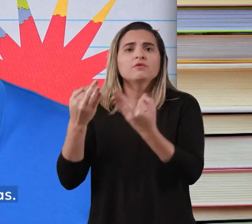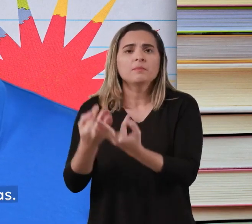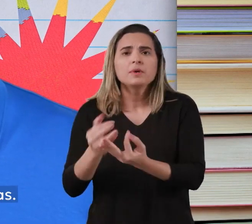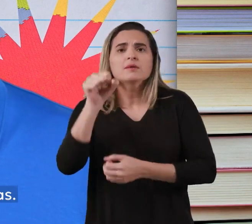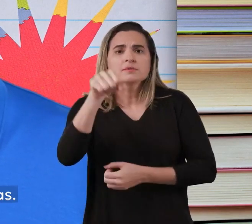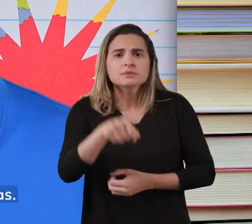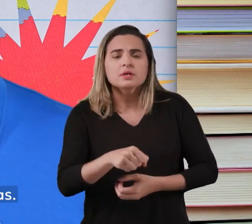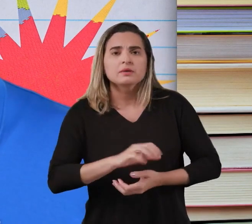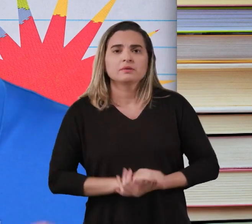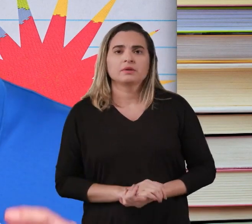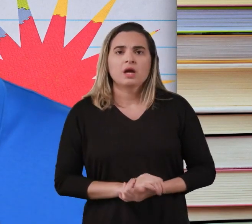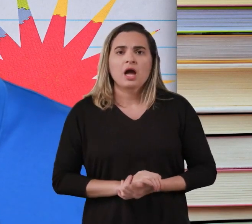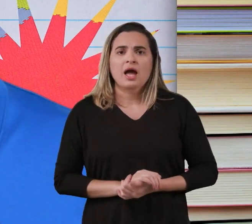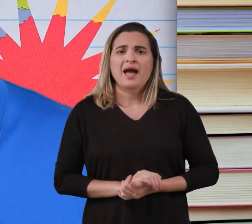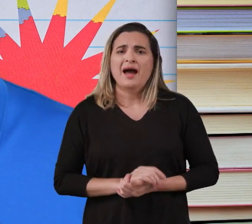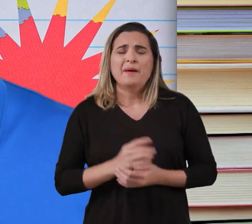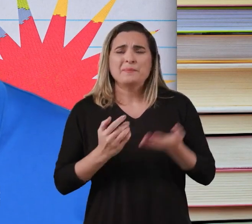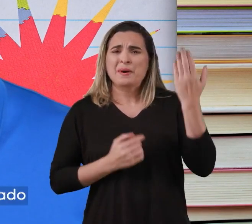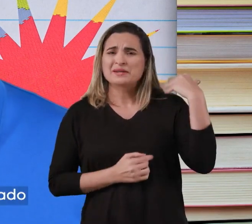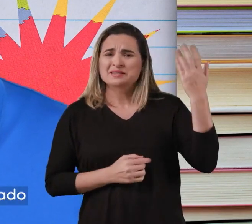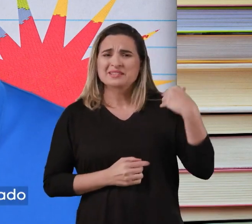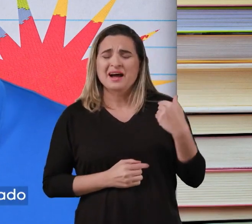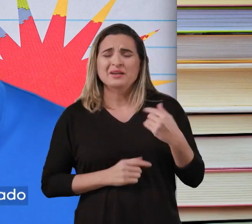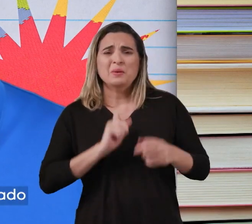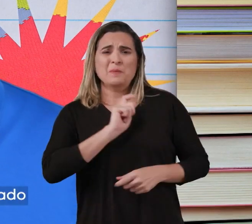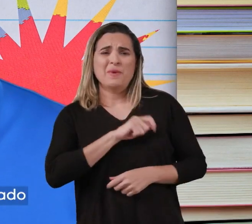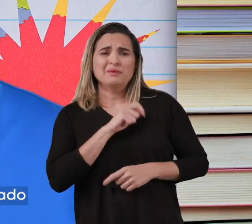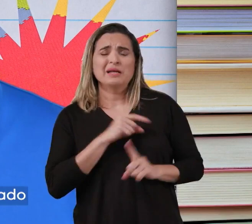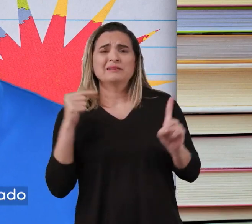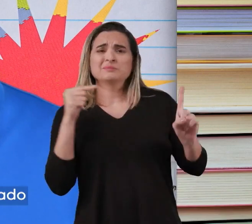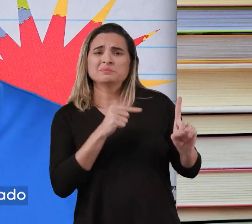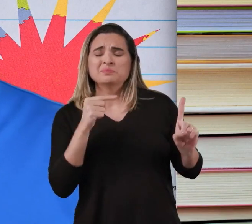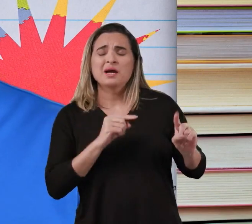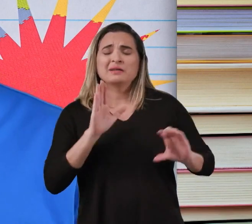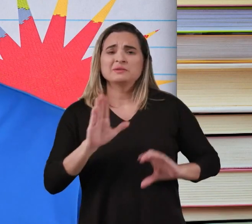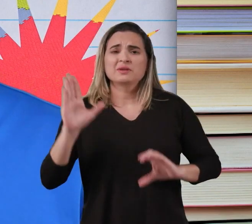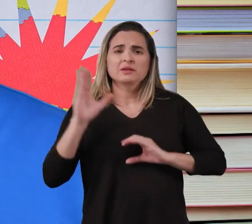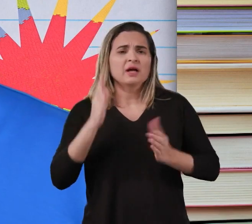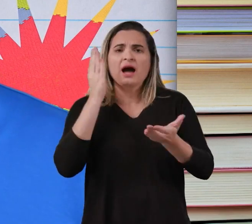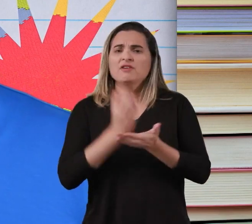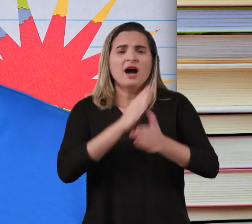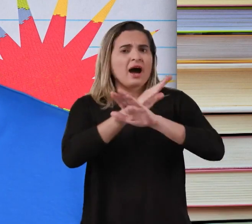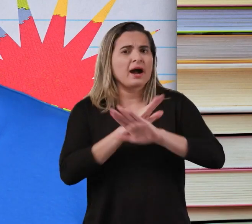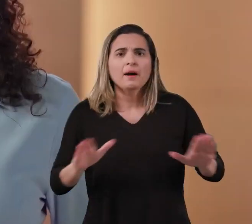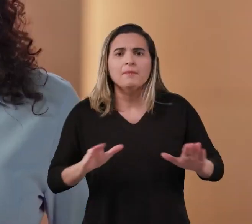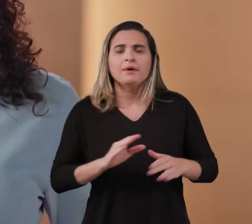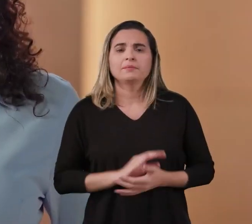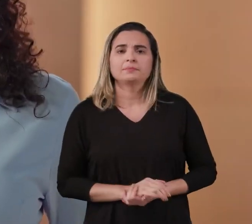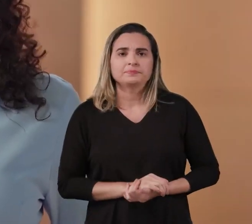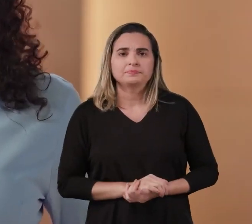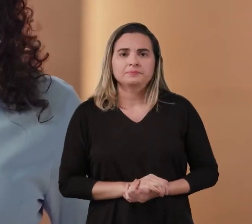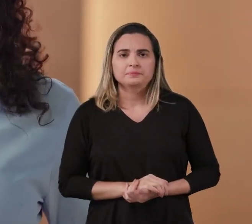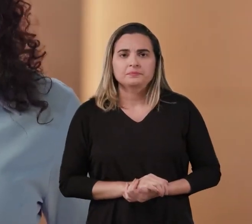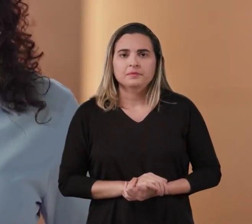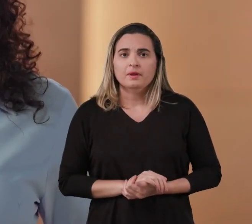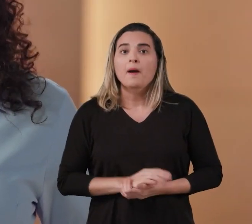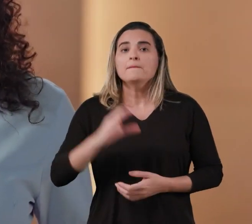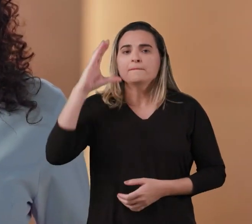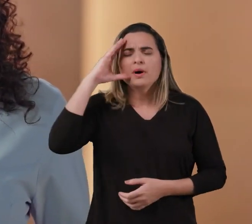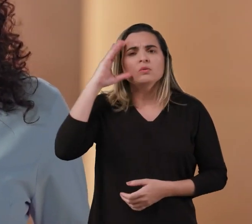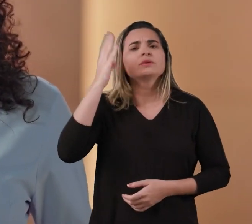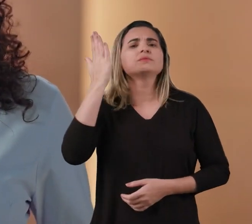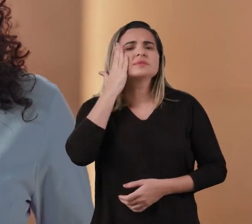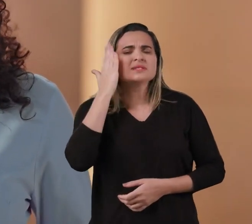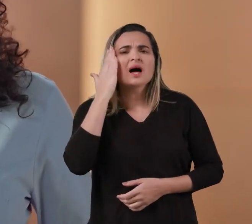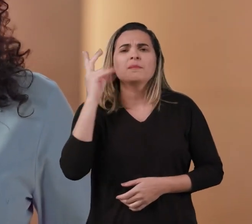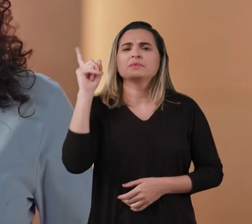às famílias. A injustiça deixada pelo candidato do passado vai acabar. Paulinho sabe as